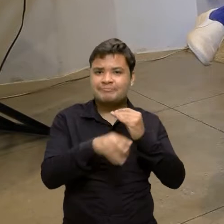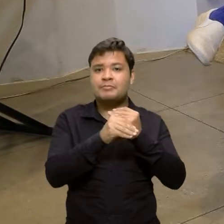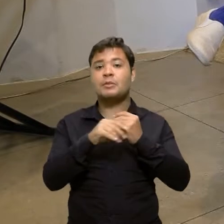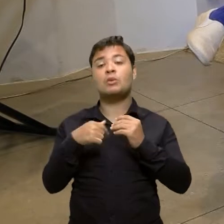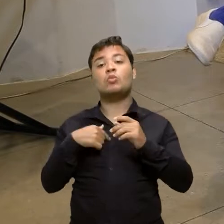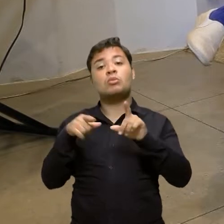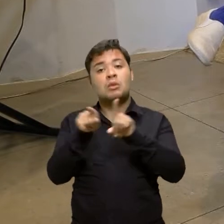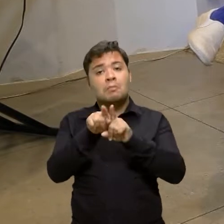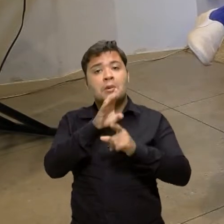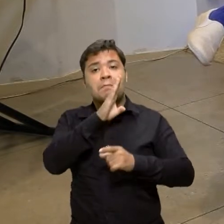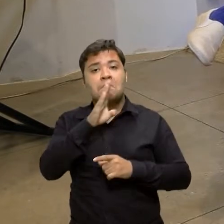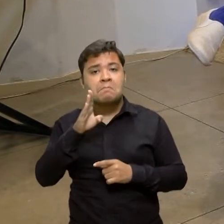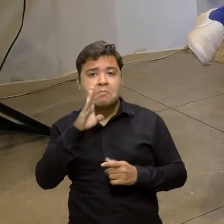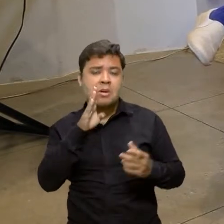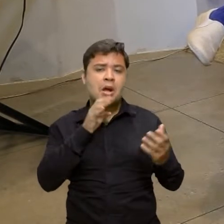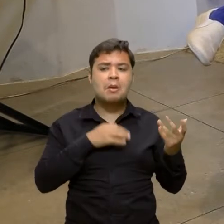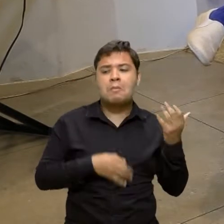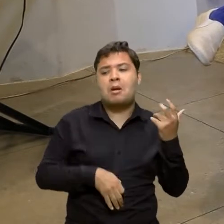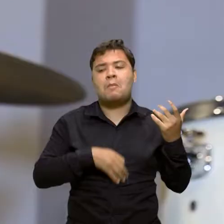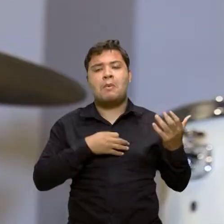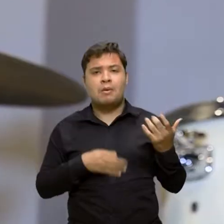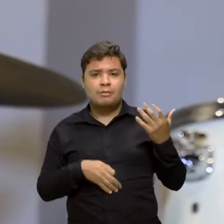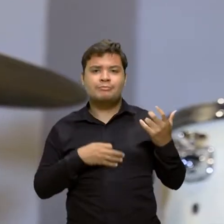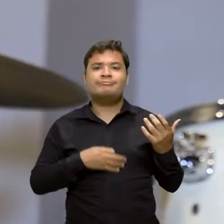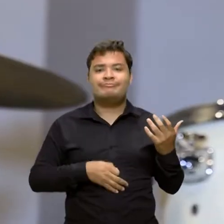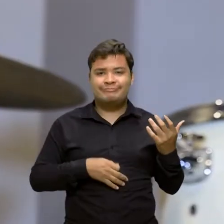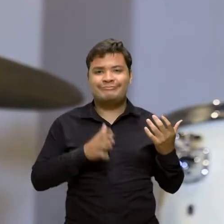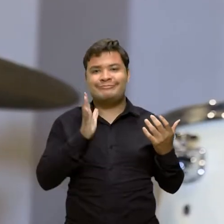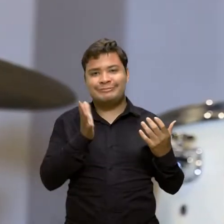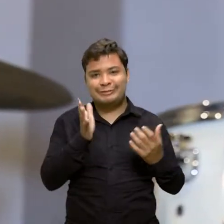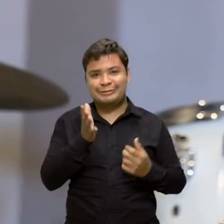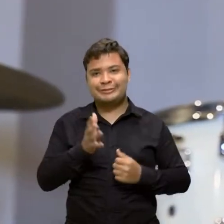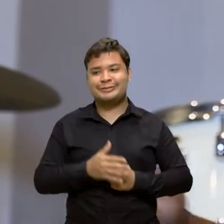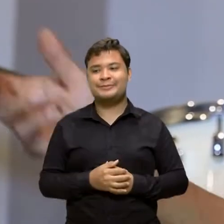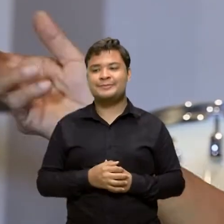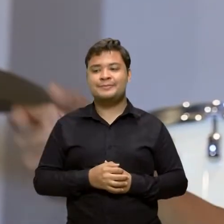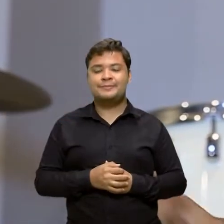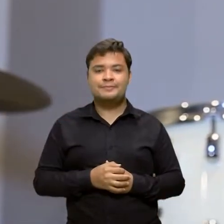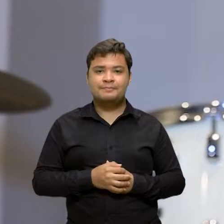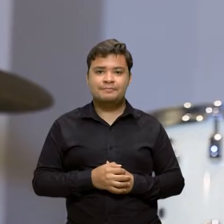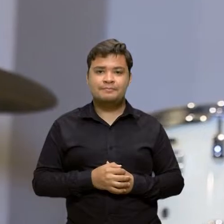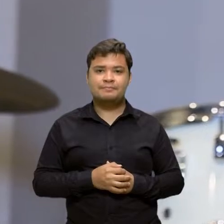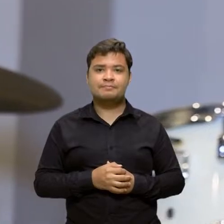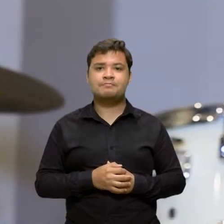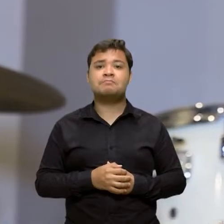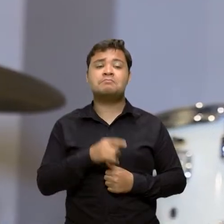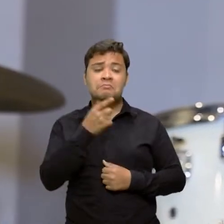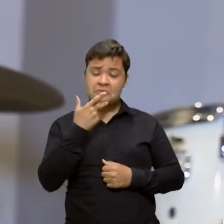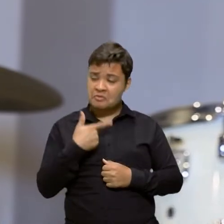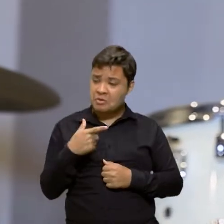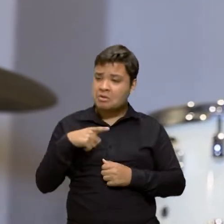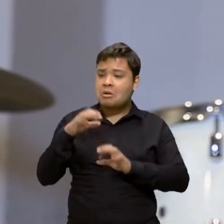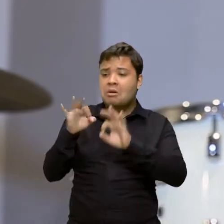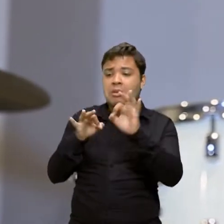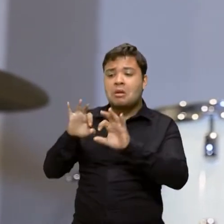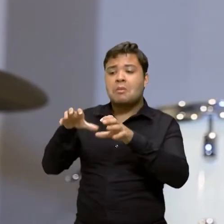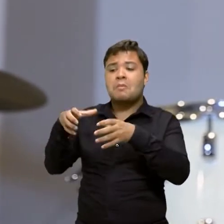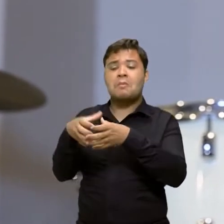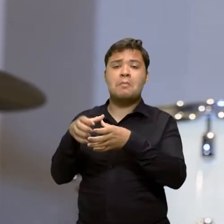bailes também, né? Toquei várias bandas de baile aqui em Goiânia e tal. Ô Moca, cara, tá rolando uma banda